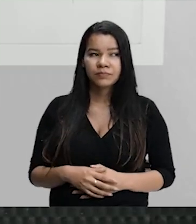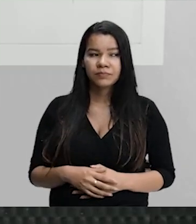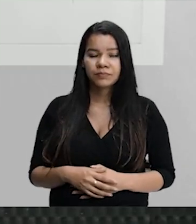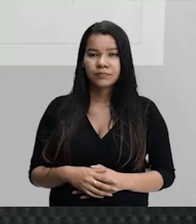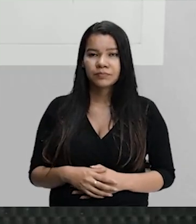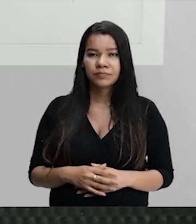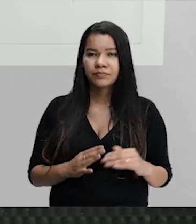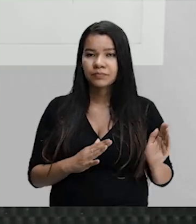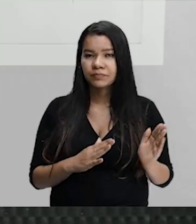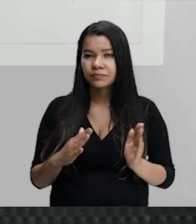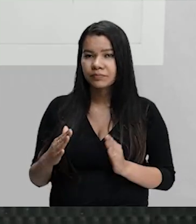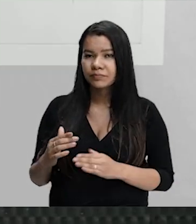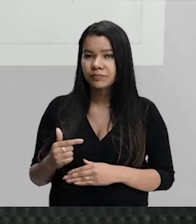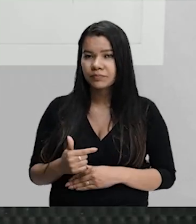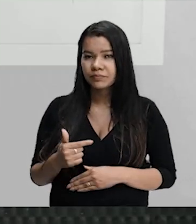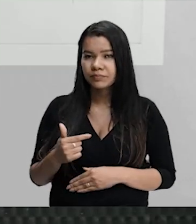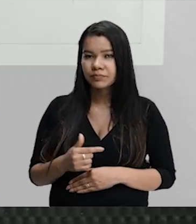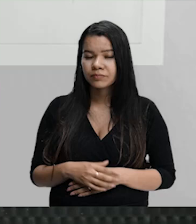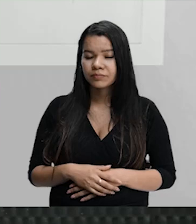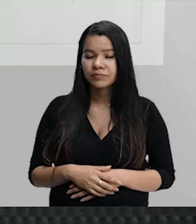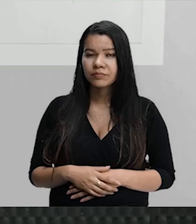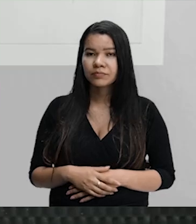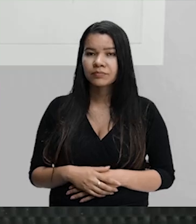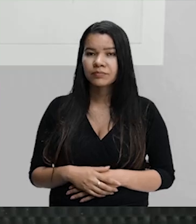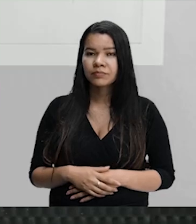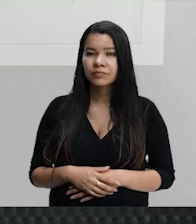vamos colocar assim.